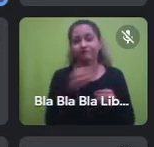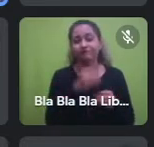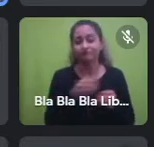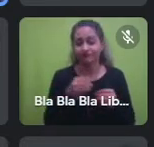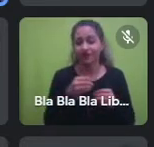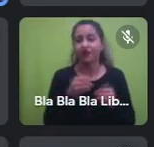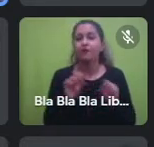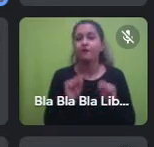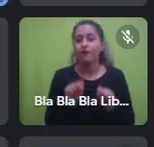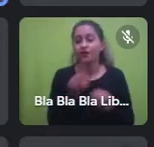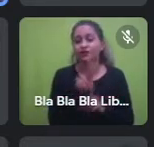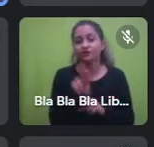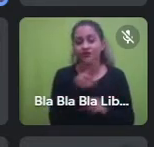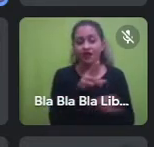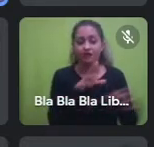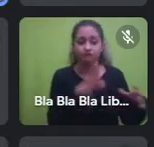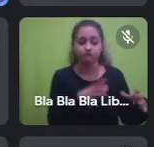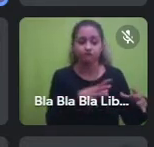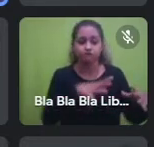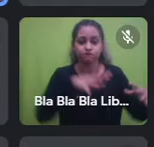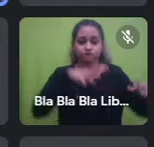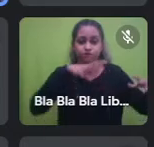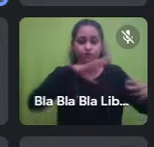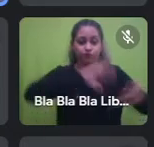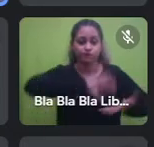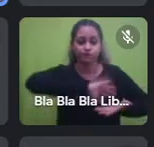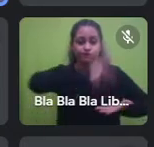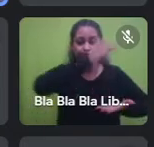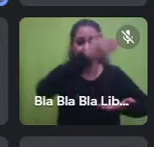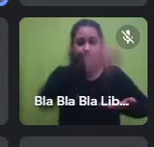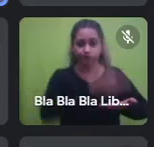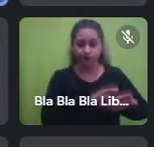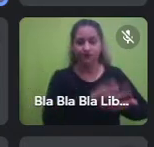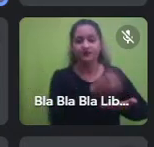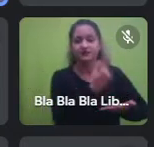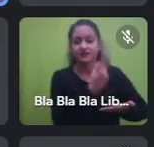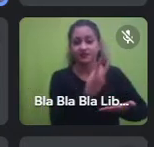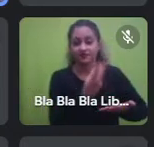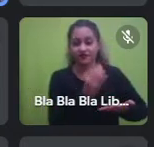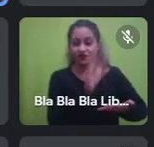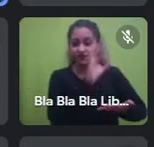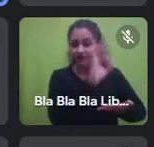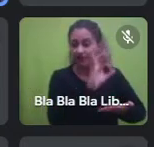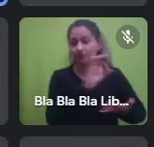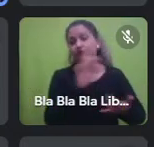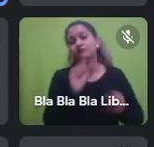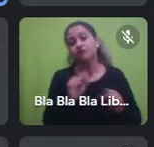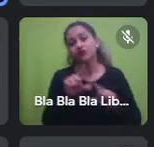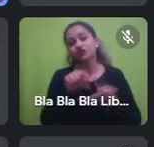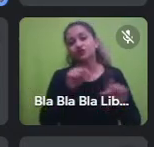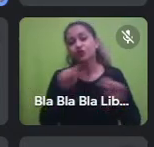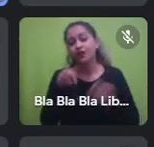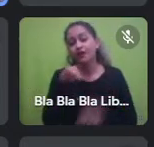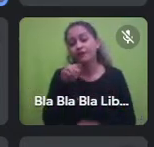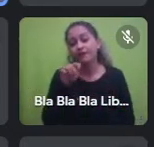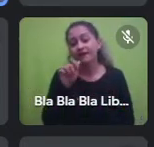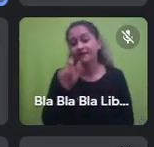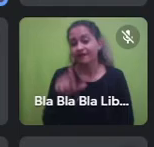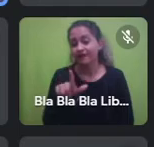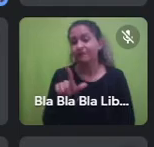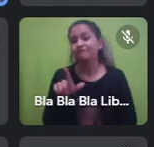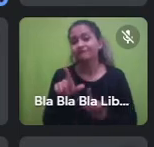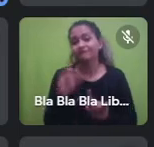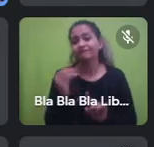aberto, pode usar uma estufa, 100 graus, 120 graus. Então, escolher os metais, viu, pessoal,